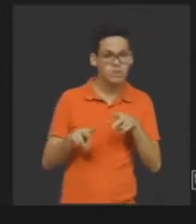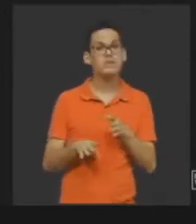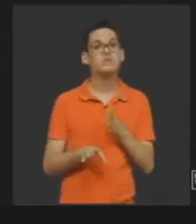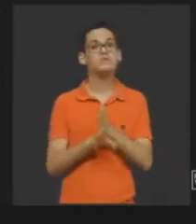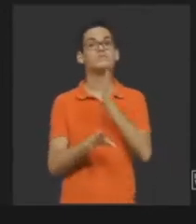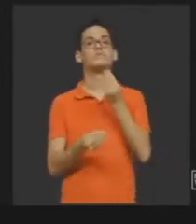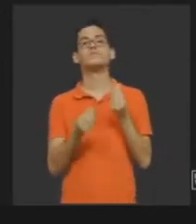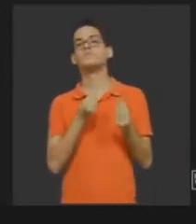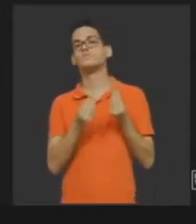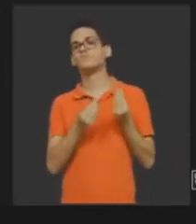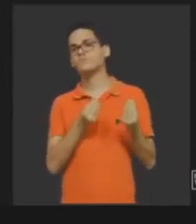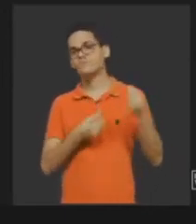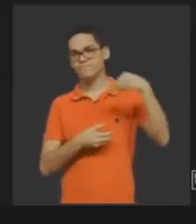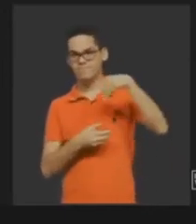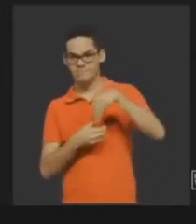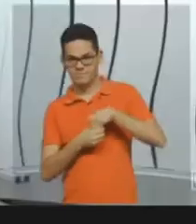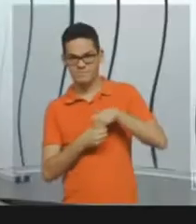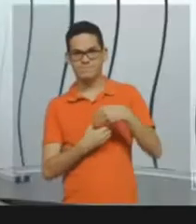cromossomos, entender o que